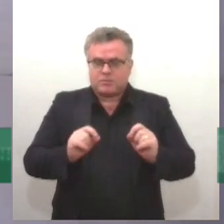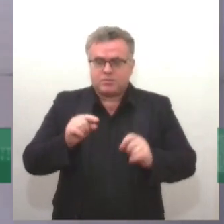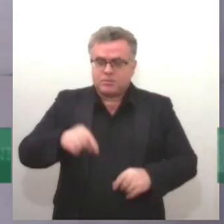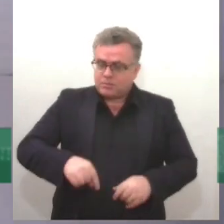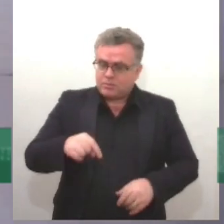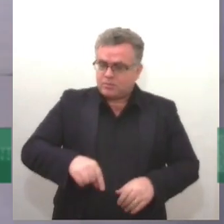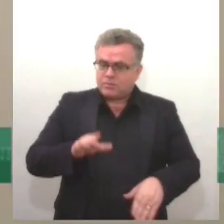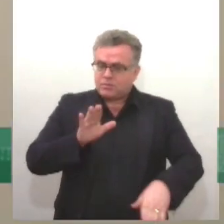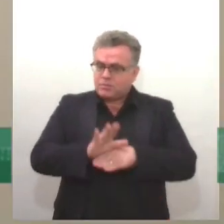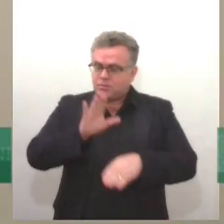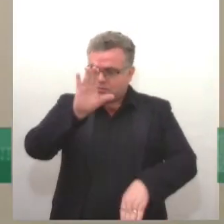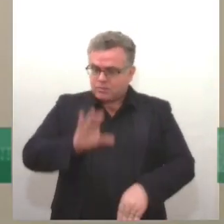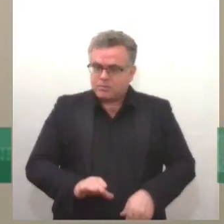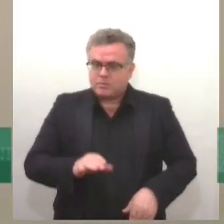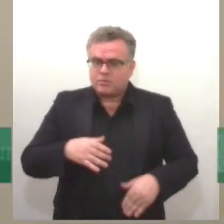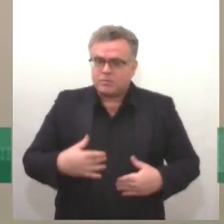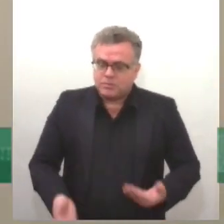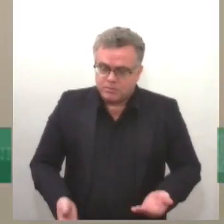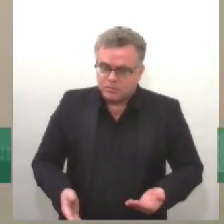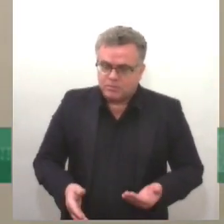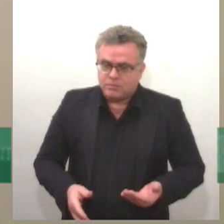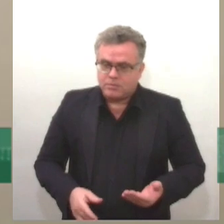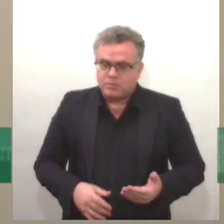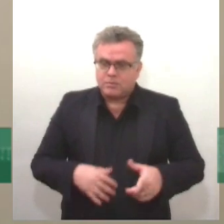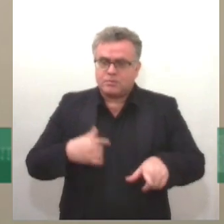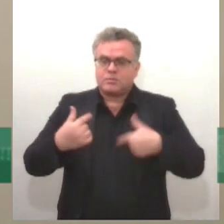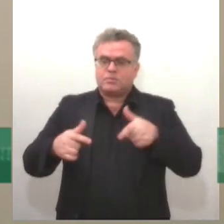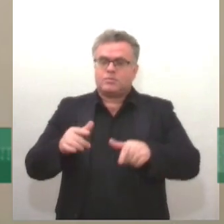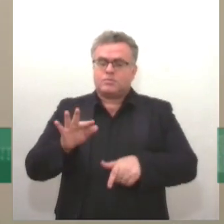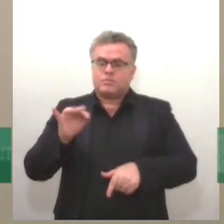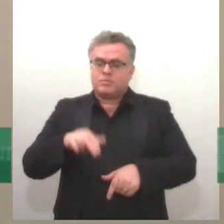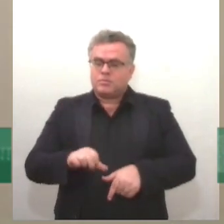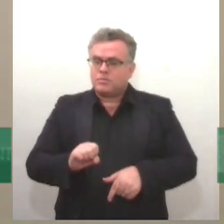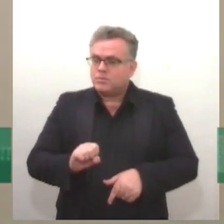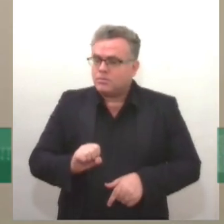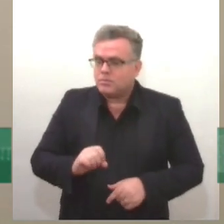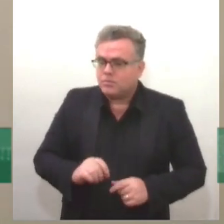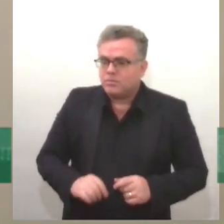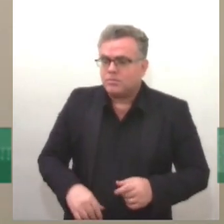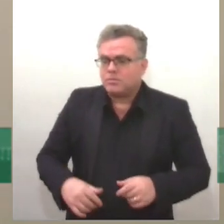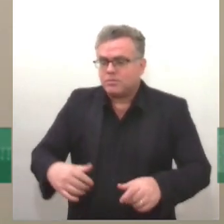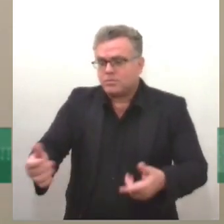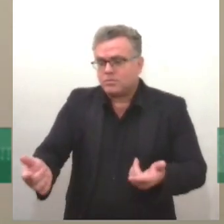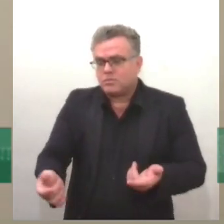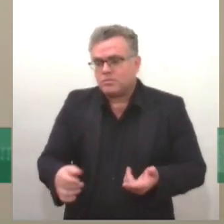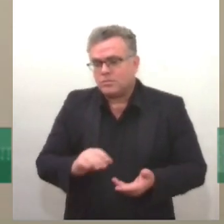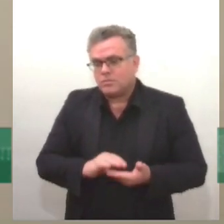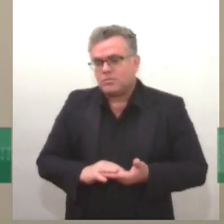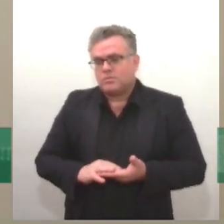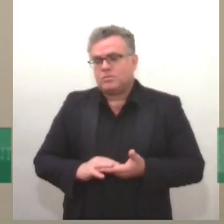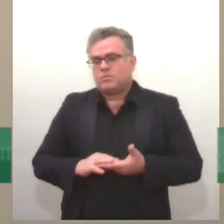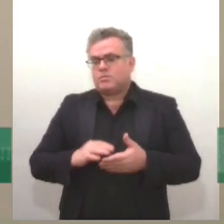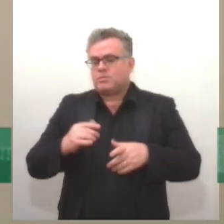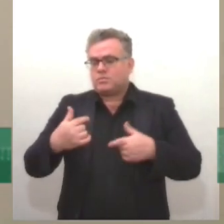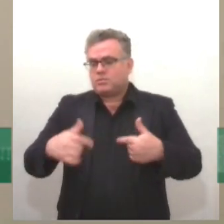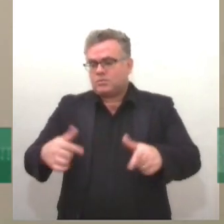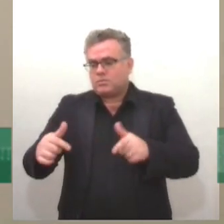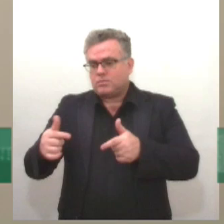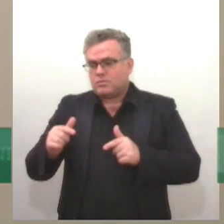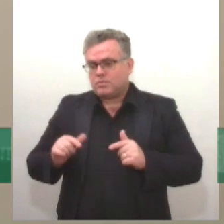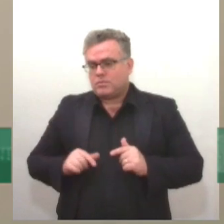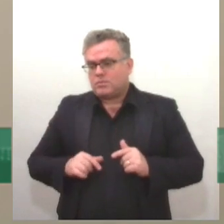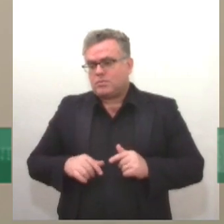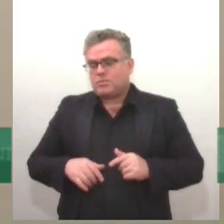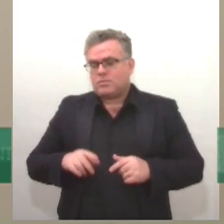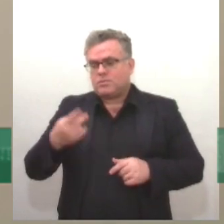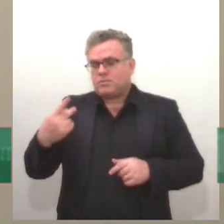As atividades sim são aqueles serviços, são aquelas atividades que cabe ao Estado